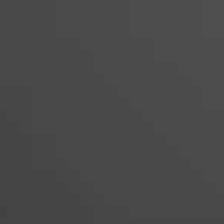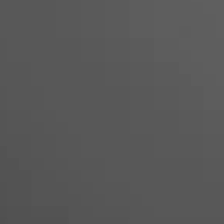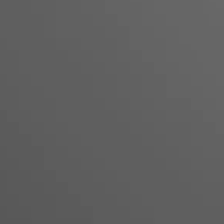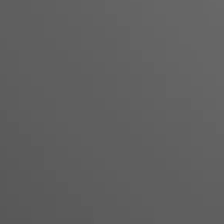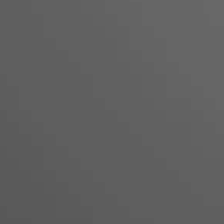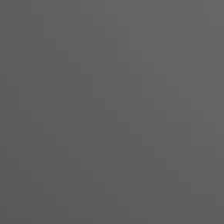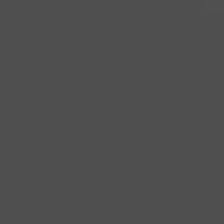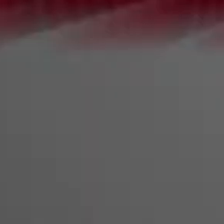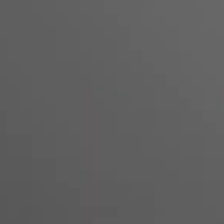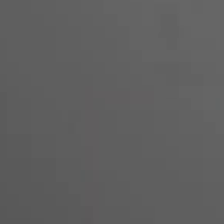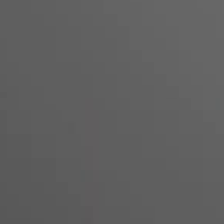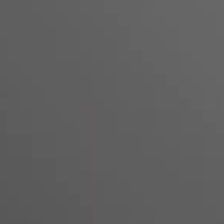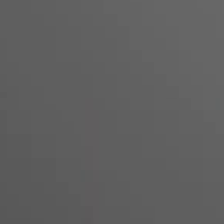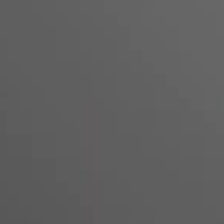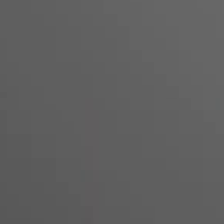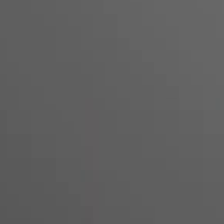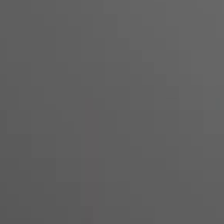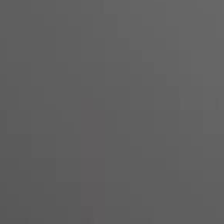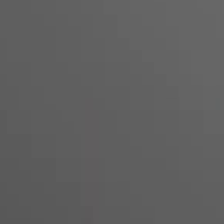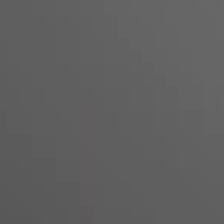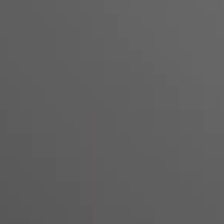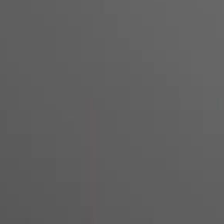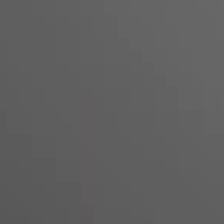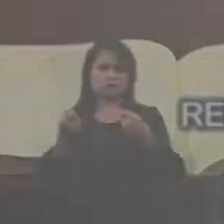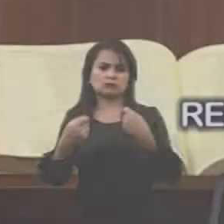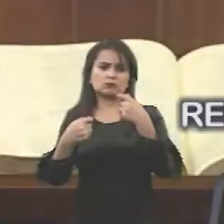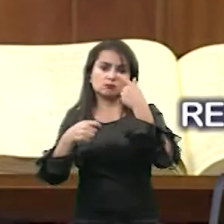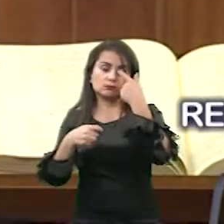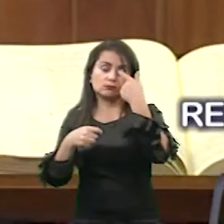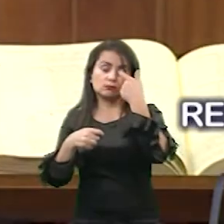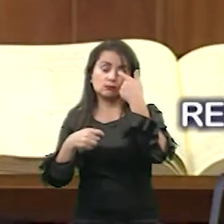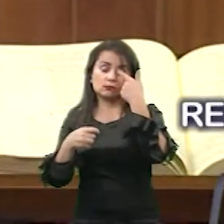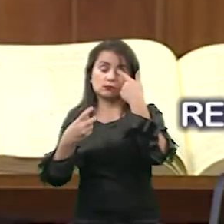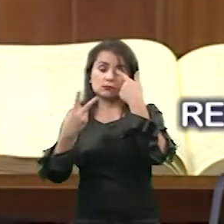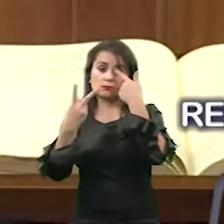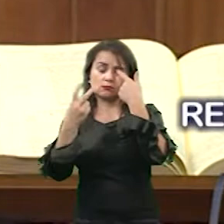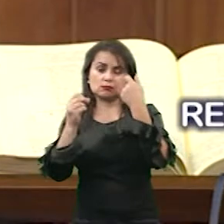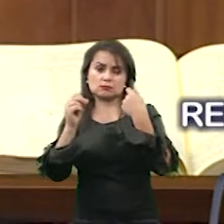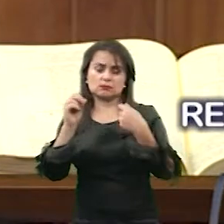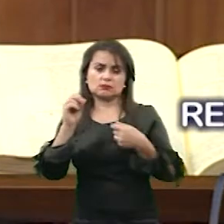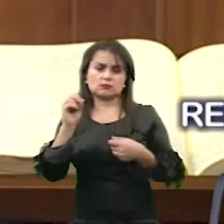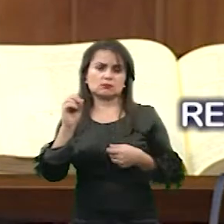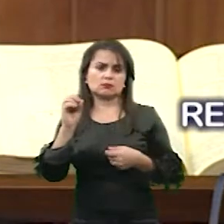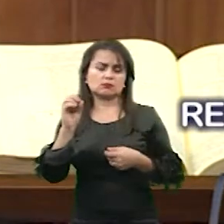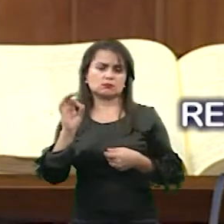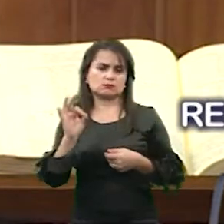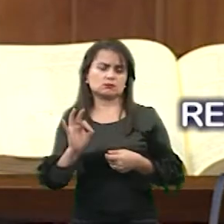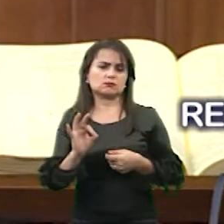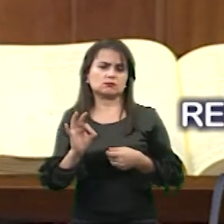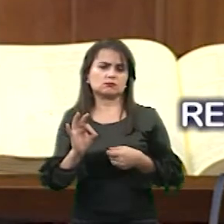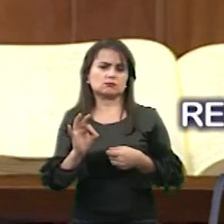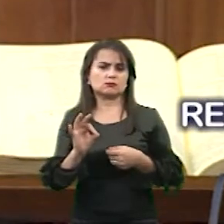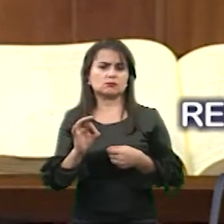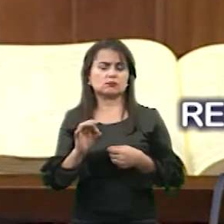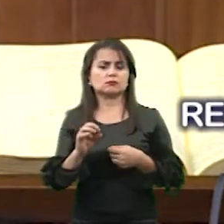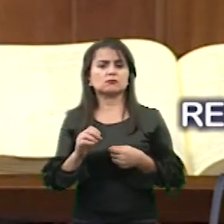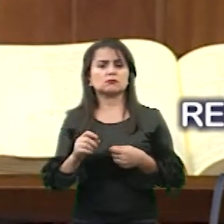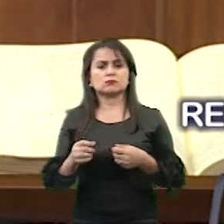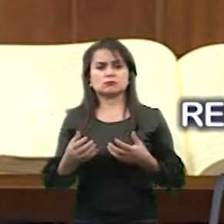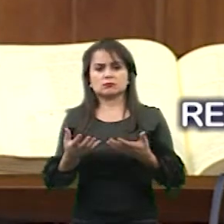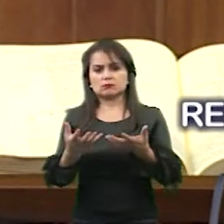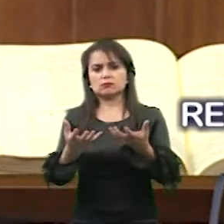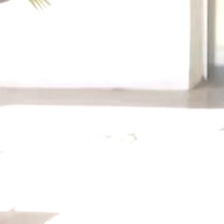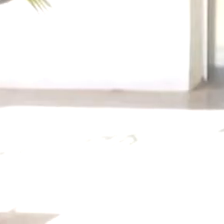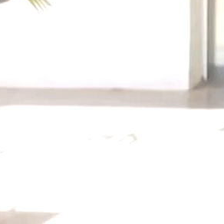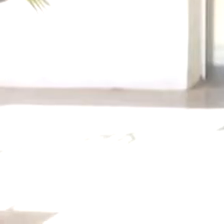o bebê camarão em forma o projeto de lei complementar de autoria da vereadora professora Daniela